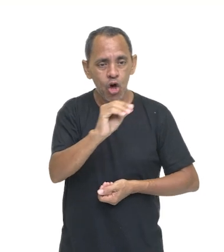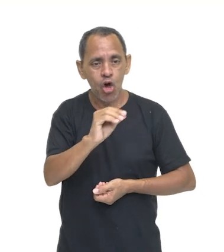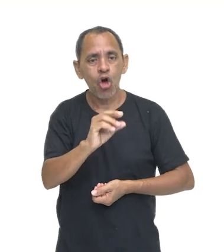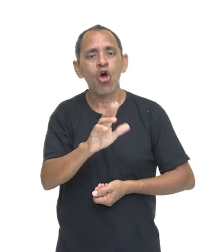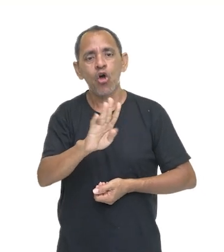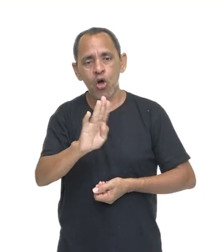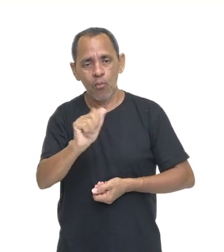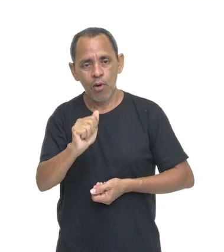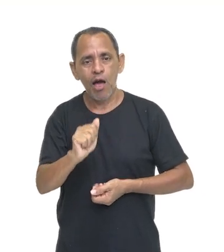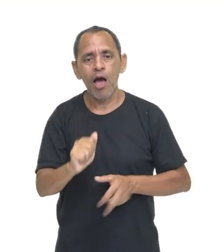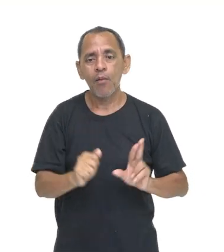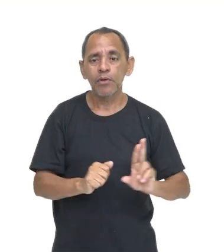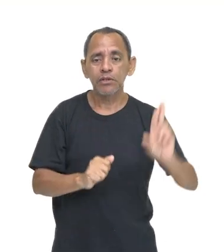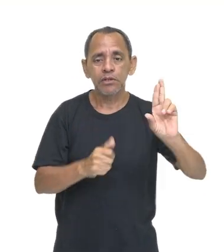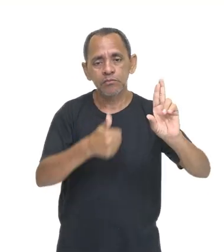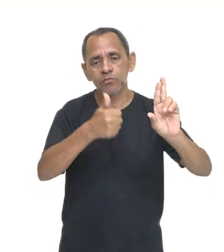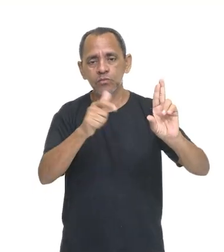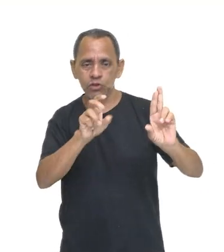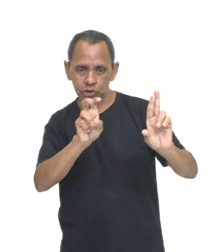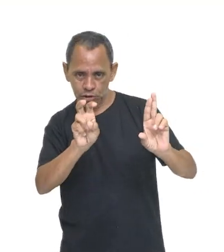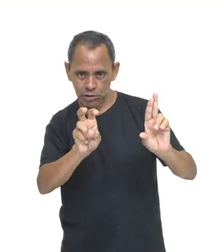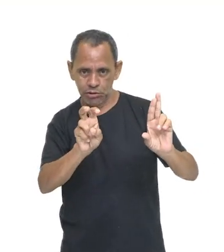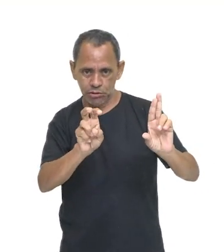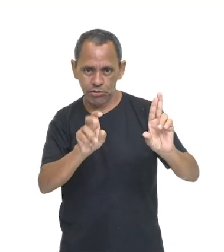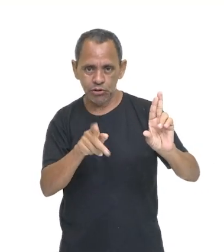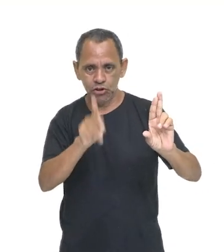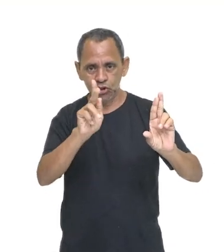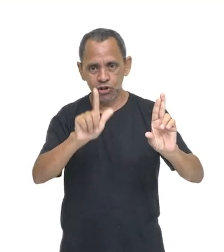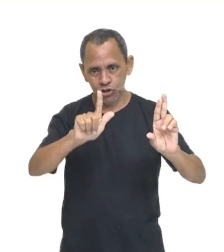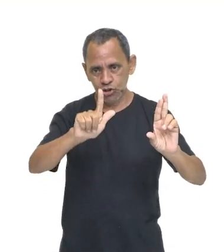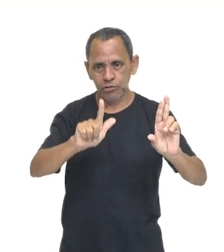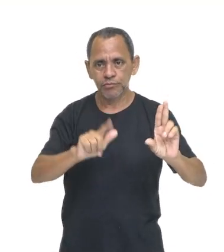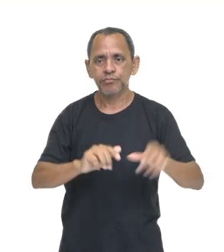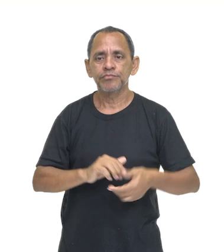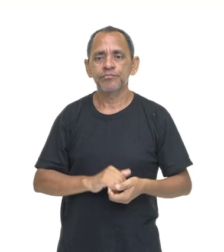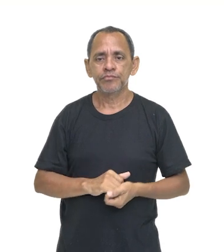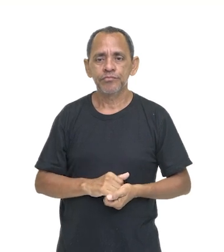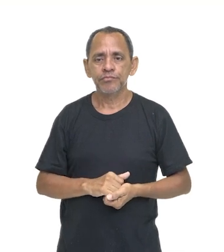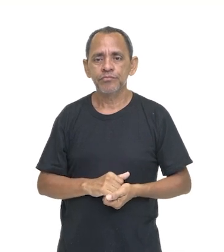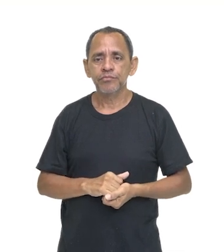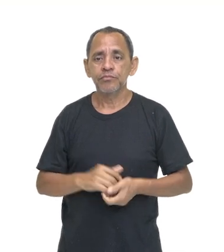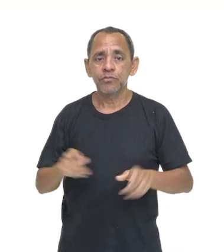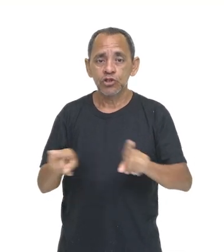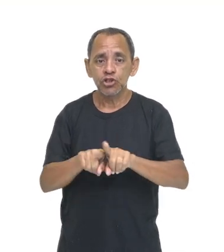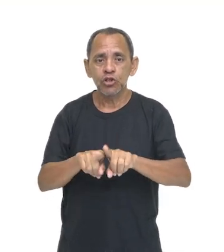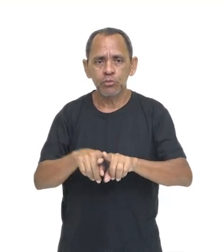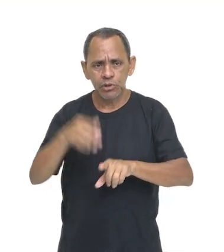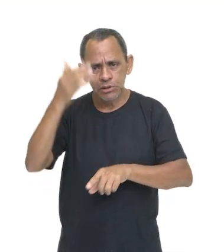15 quilogramas, certo? E você sabe também que uma tonelada equivale